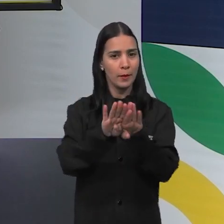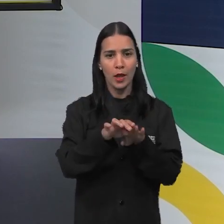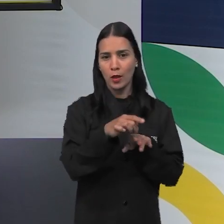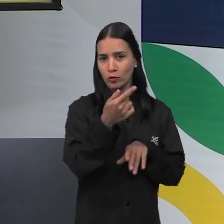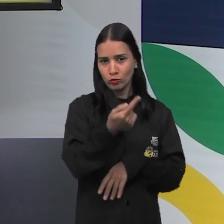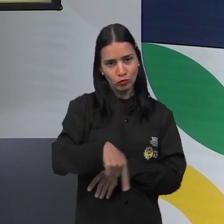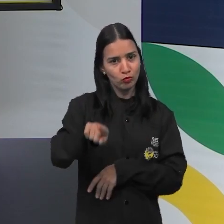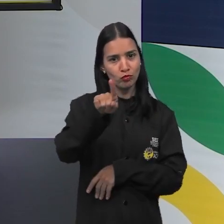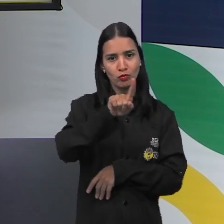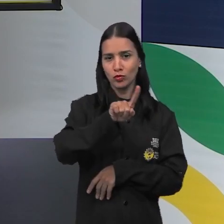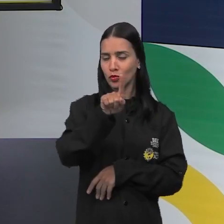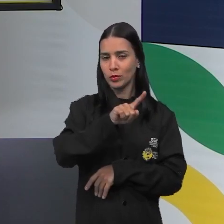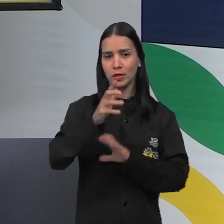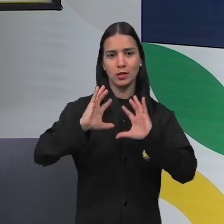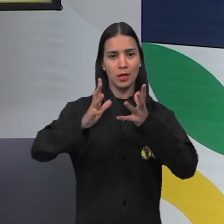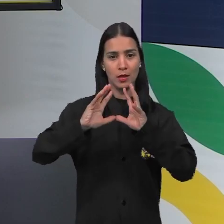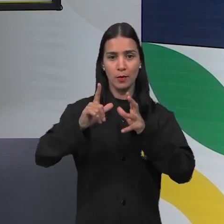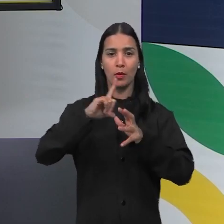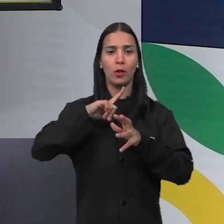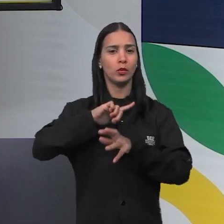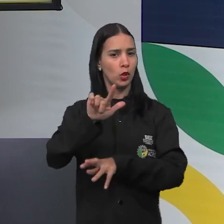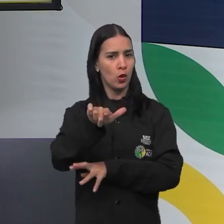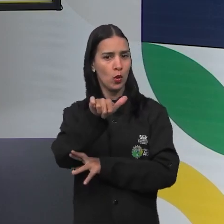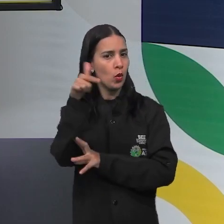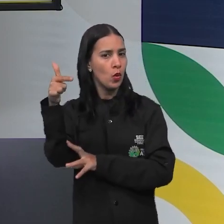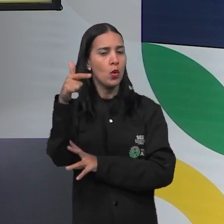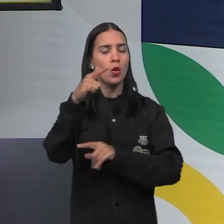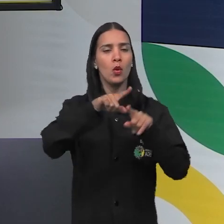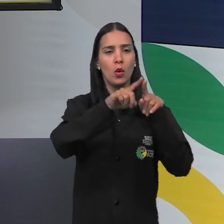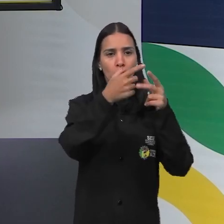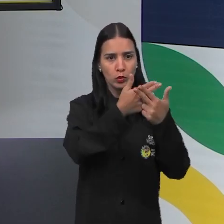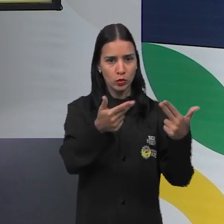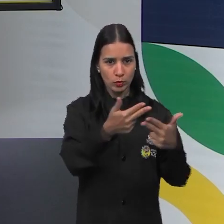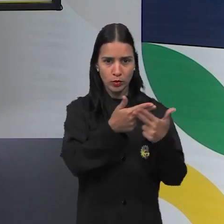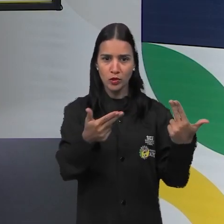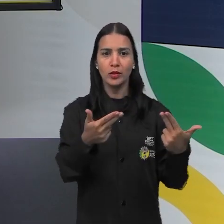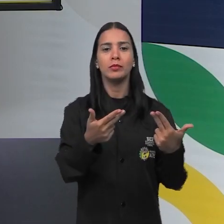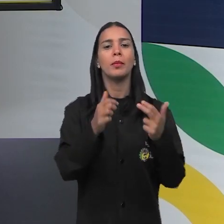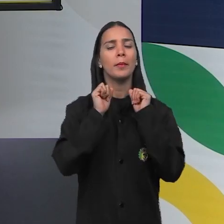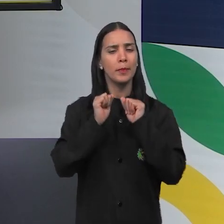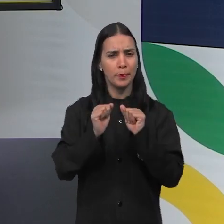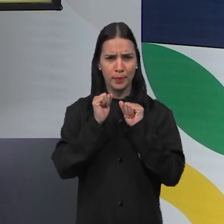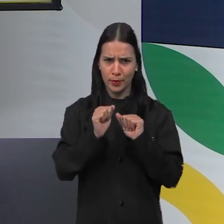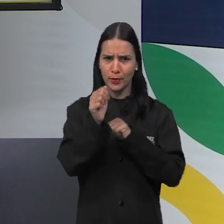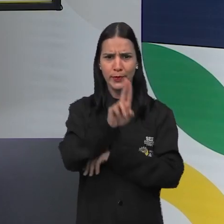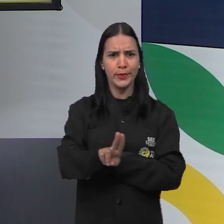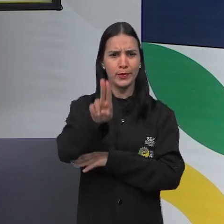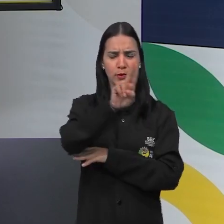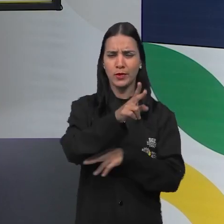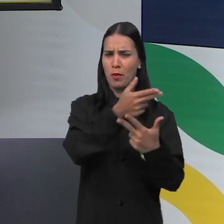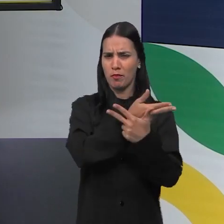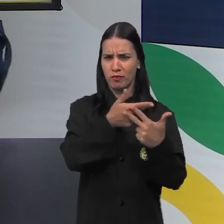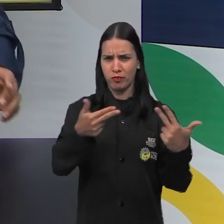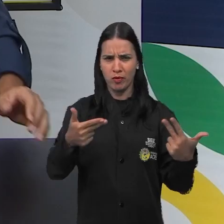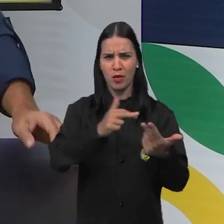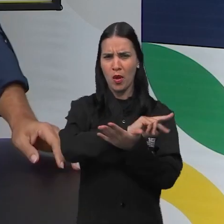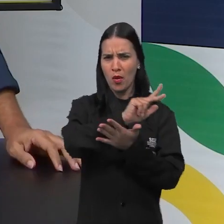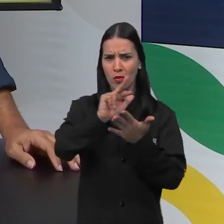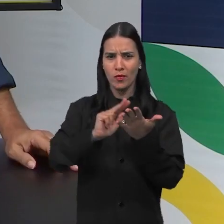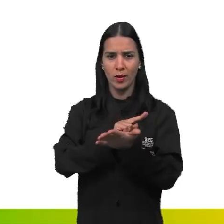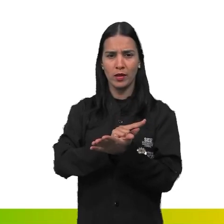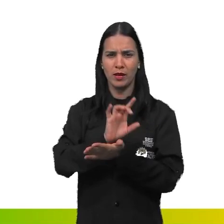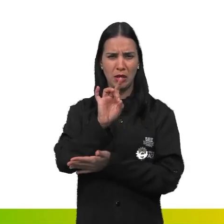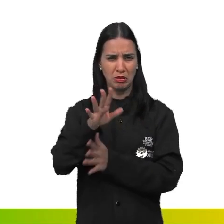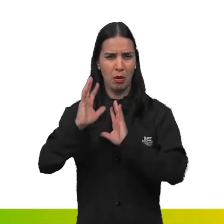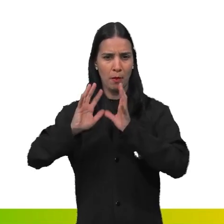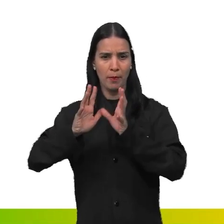esporte de invasão é conduzir esse objeto, não necessariamente bola. Pode ser, em grande escala mas não necessariamente é só ele.